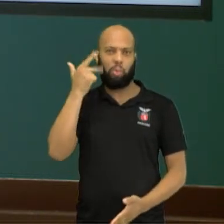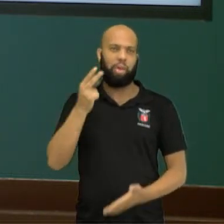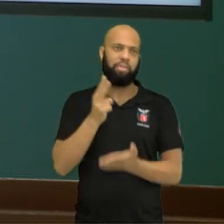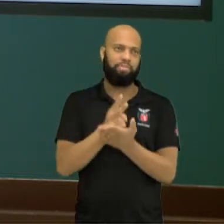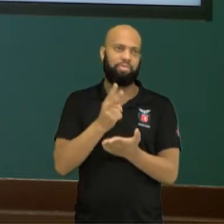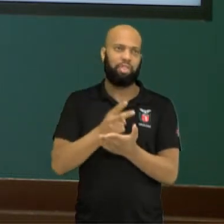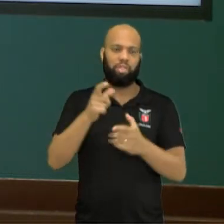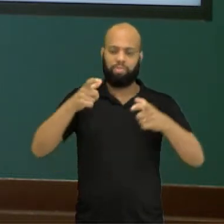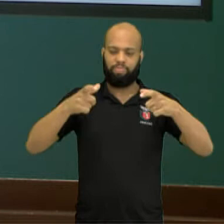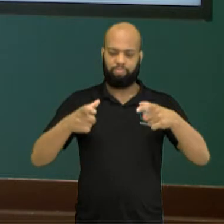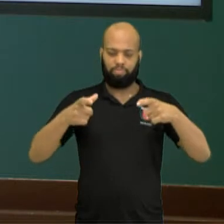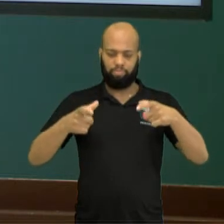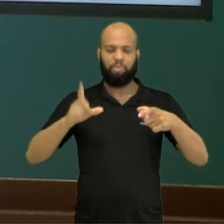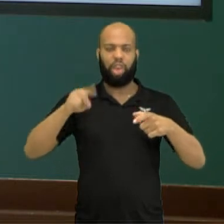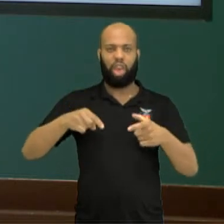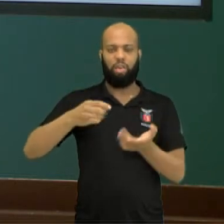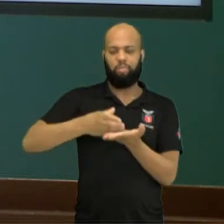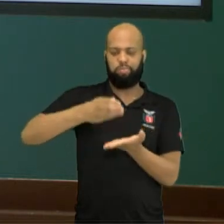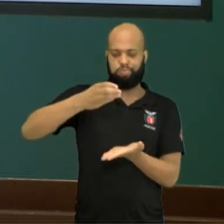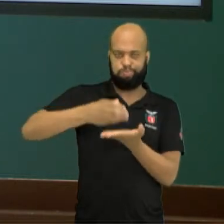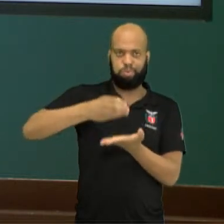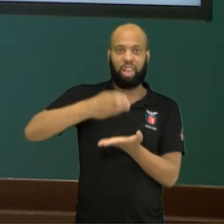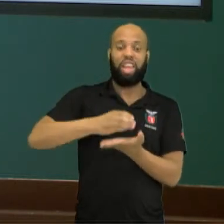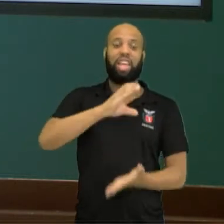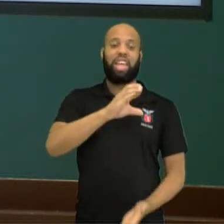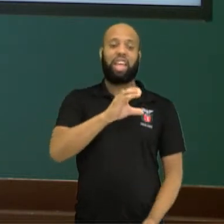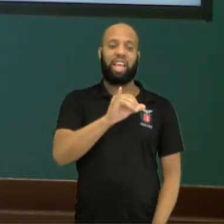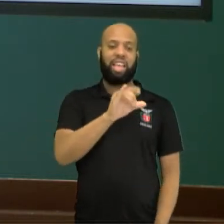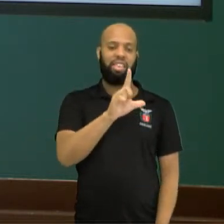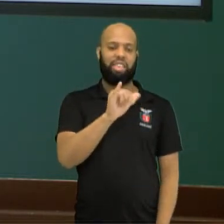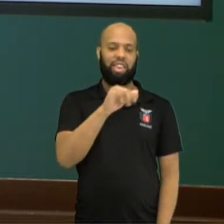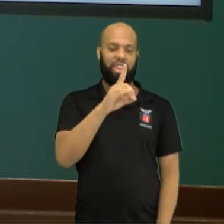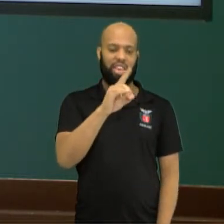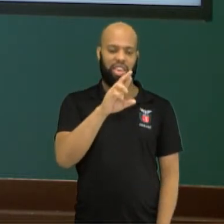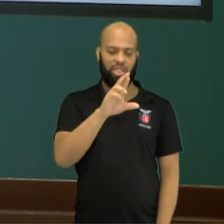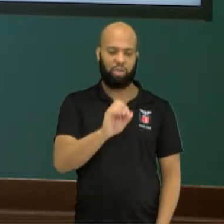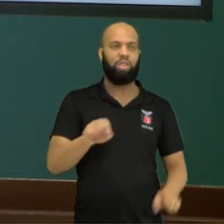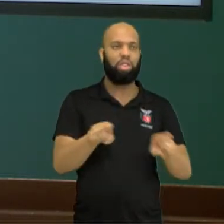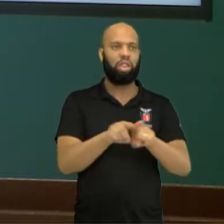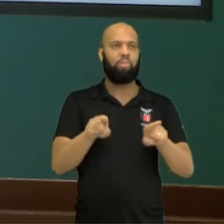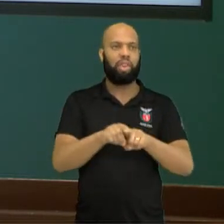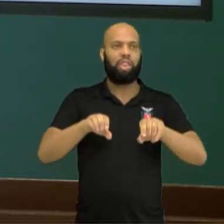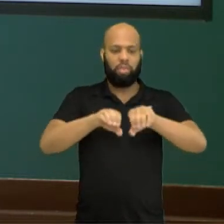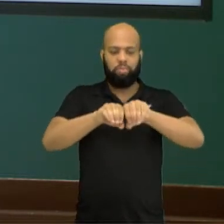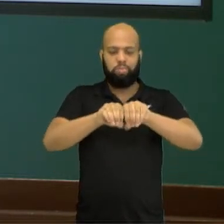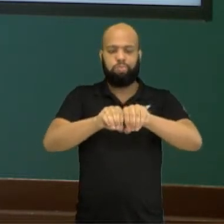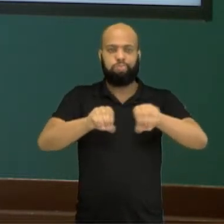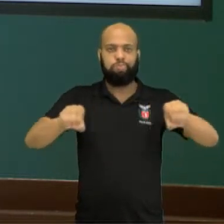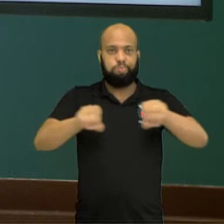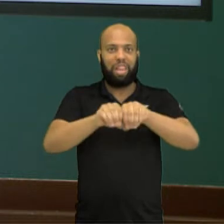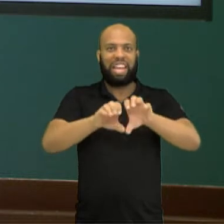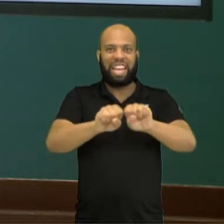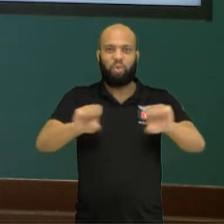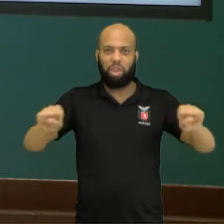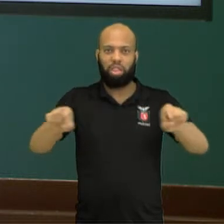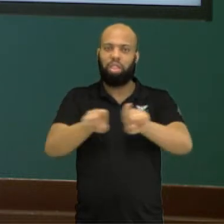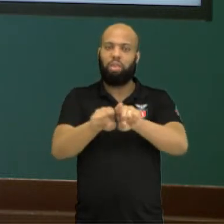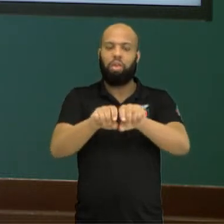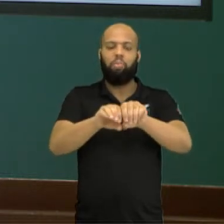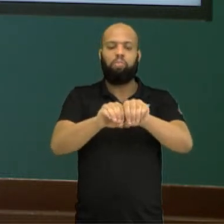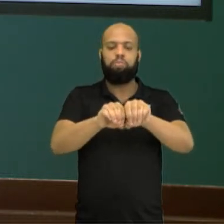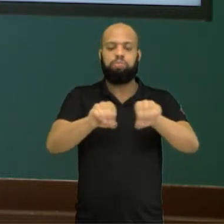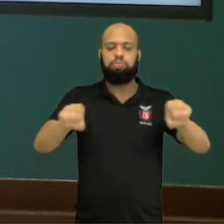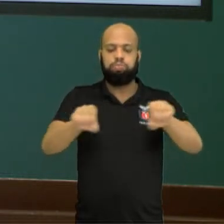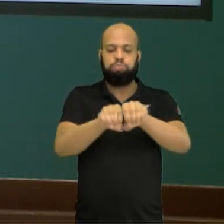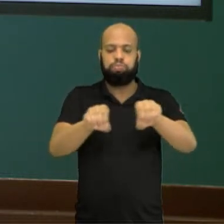normalmente, ele aparece nesse formato, né? Aqui um outro formato de queijo, por exemplo, salames também tem esses formatos. Aqui, no